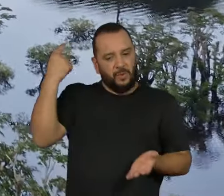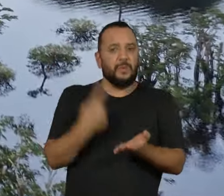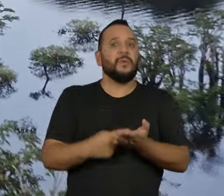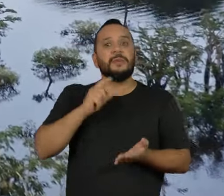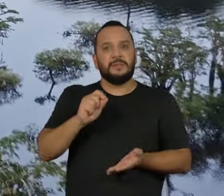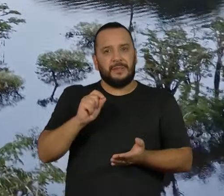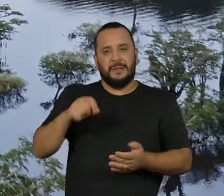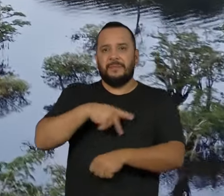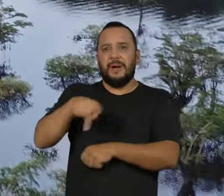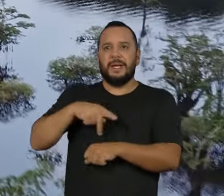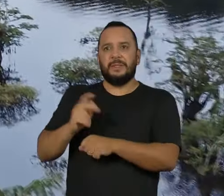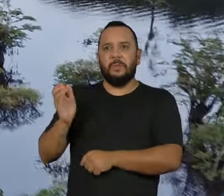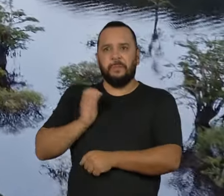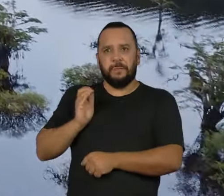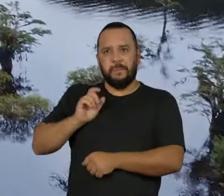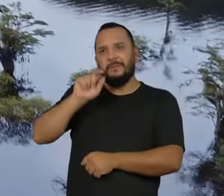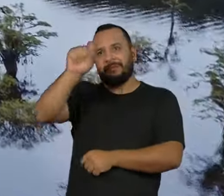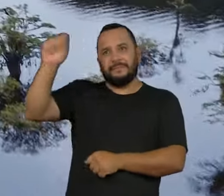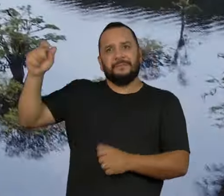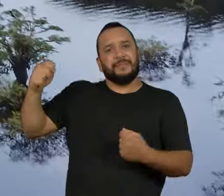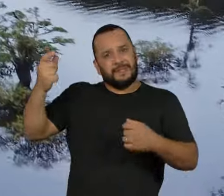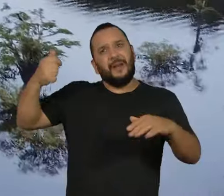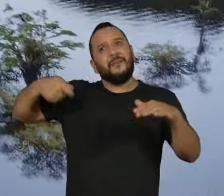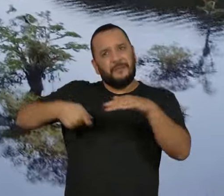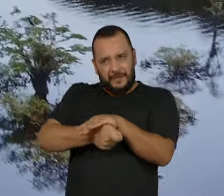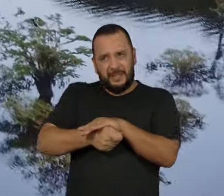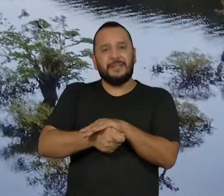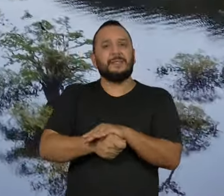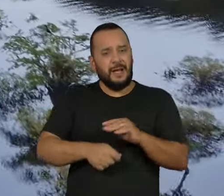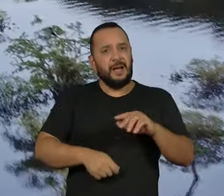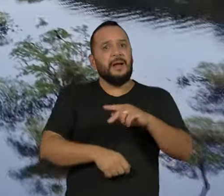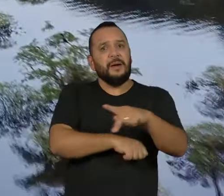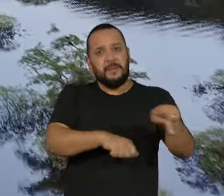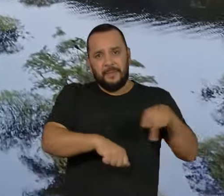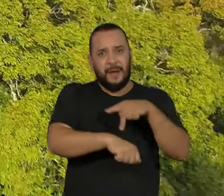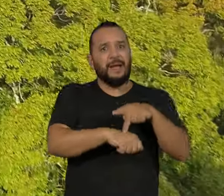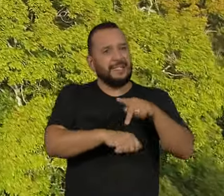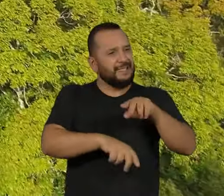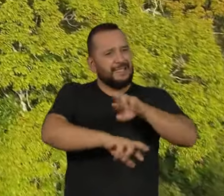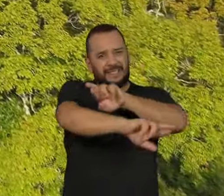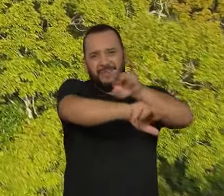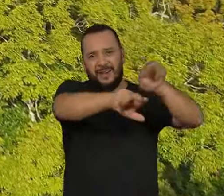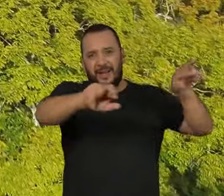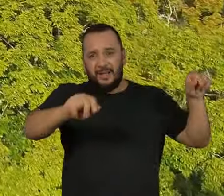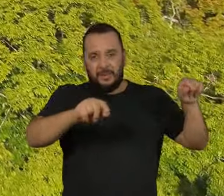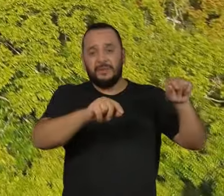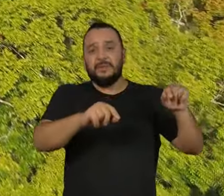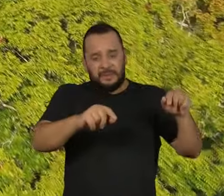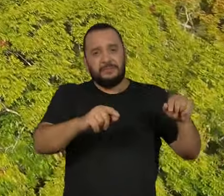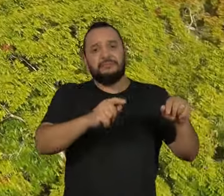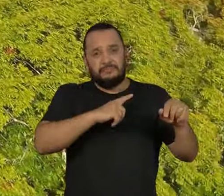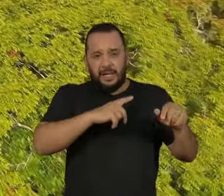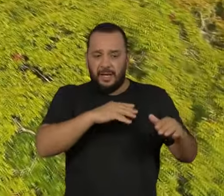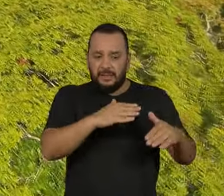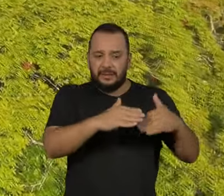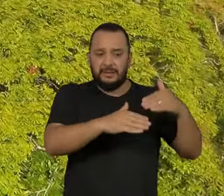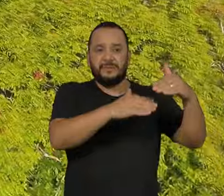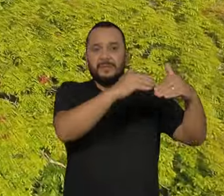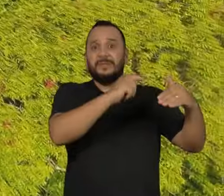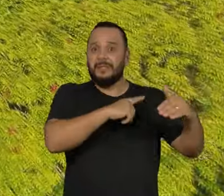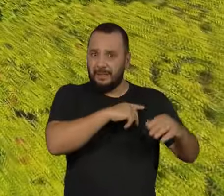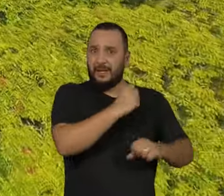se comprometendo em financiar os países mega diversos e que estão em fase de desenvolvimento,